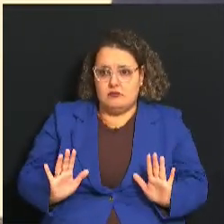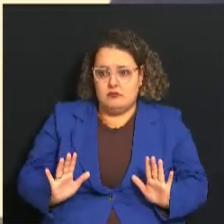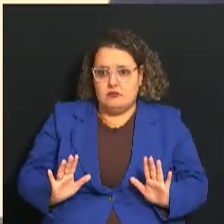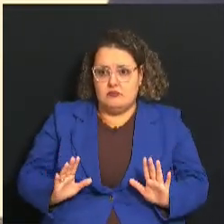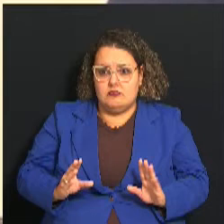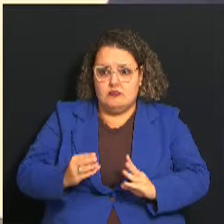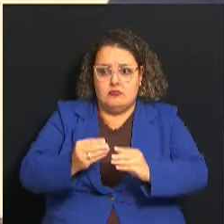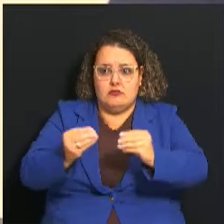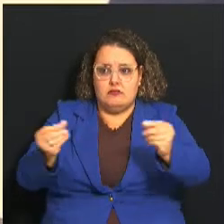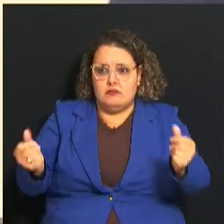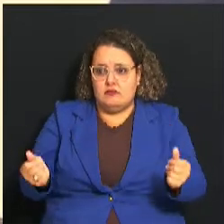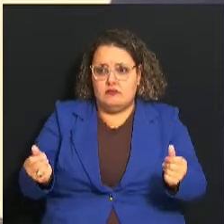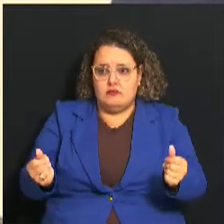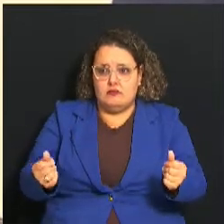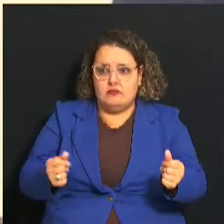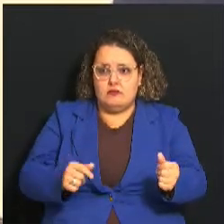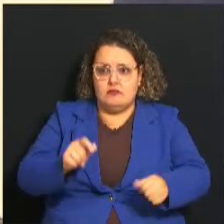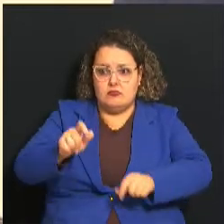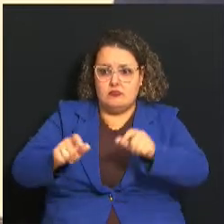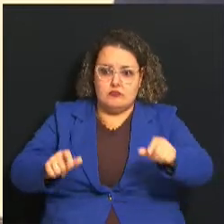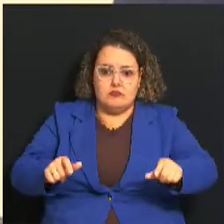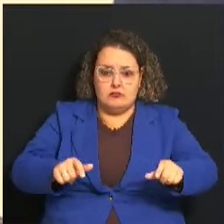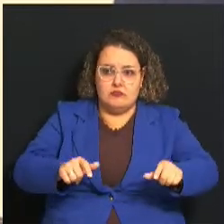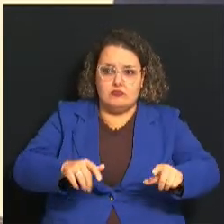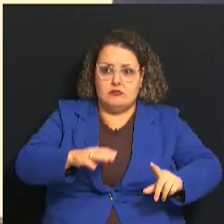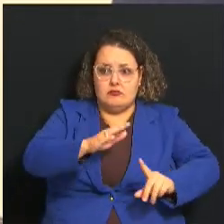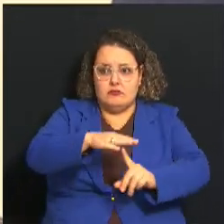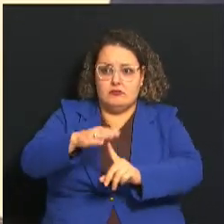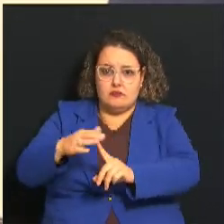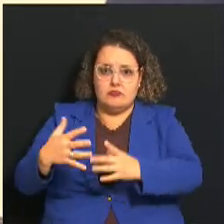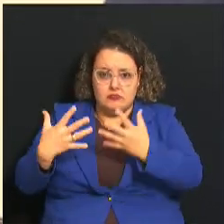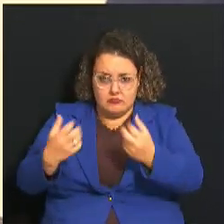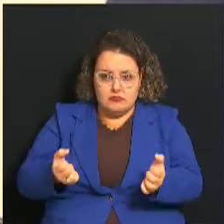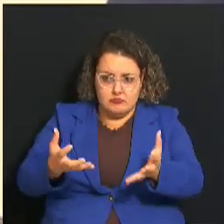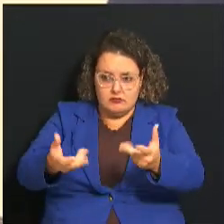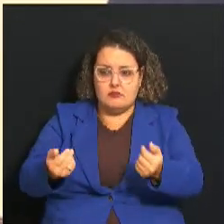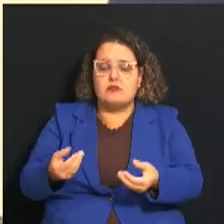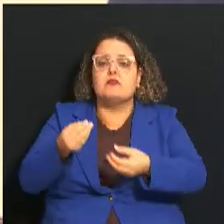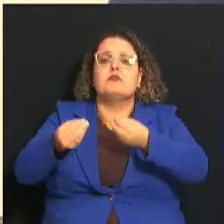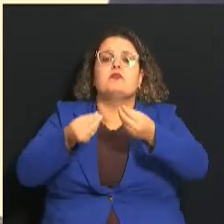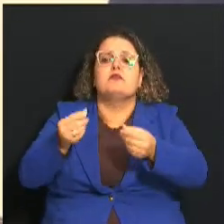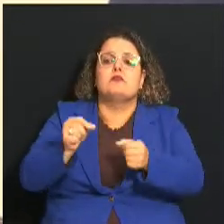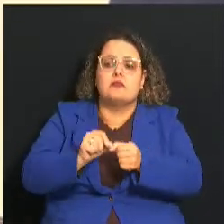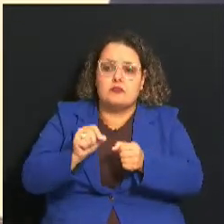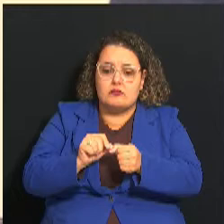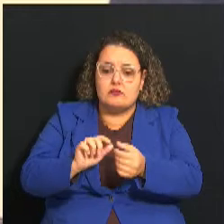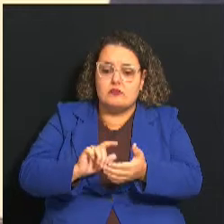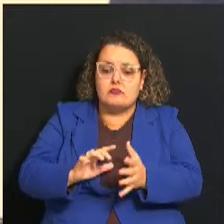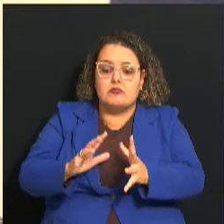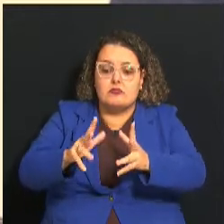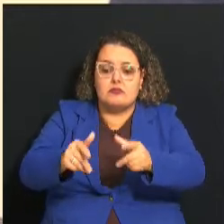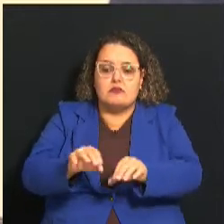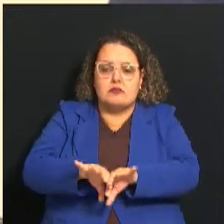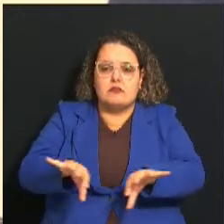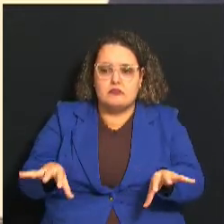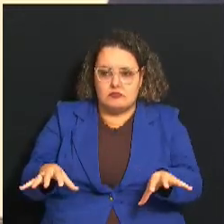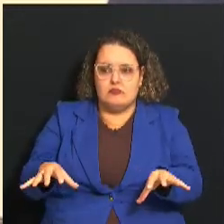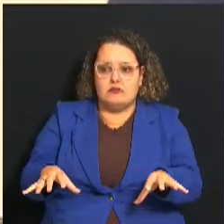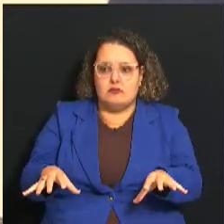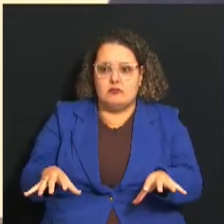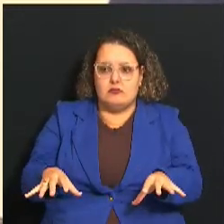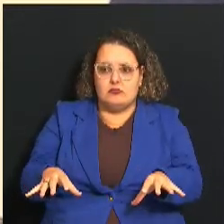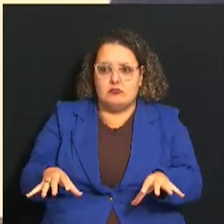surgiu dos próprios ambientalistas, né? Vai aceitar todo mundo? Como é que a gente faz um filtro? Eu busquei